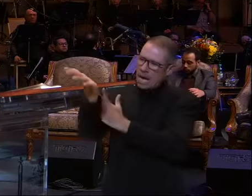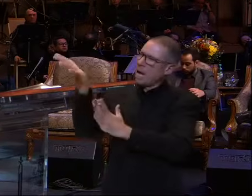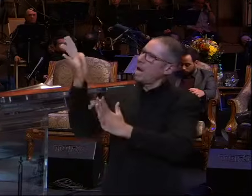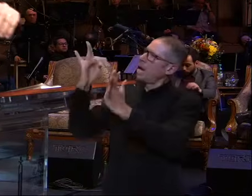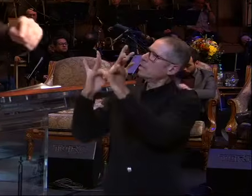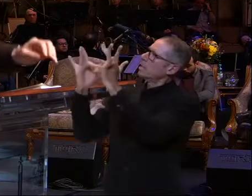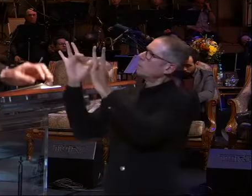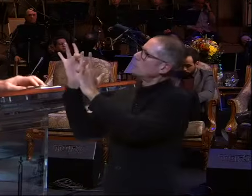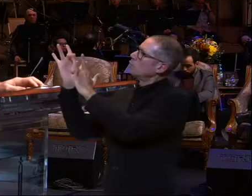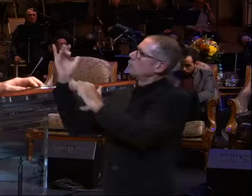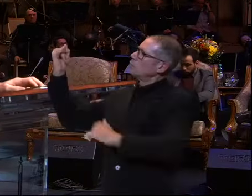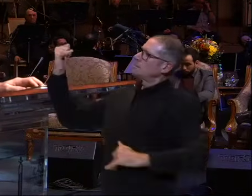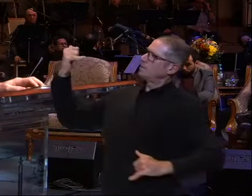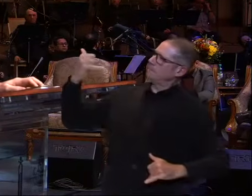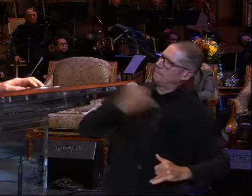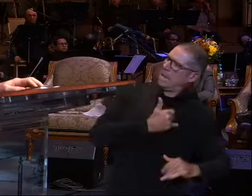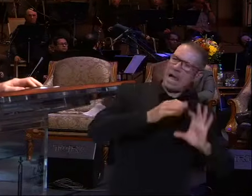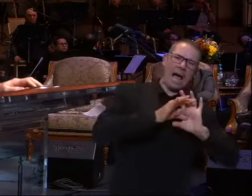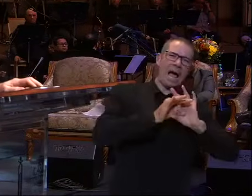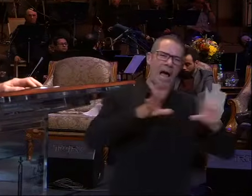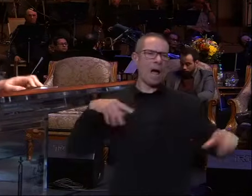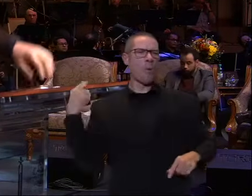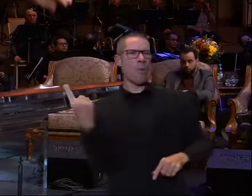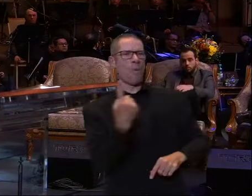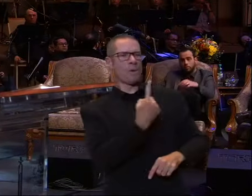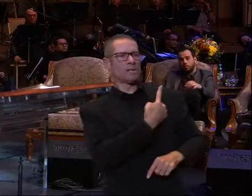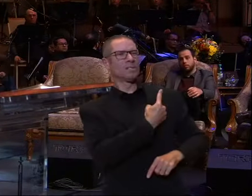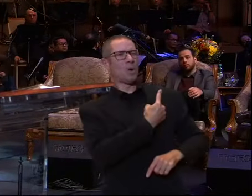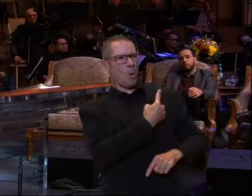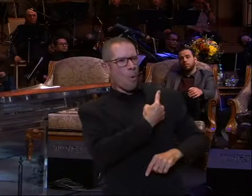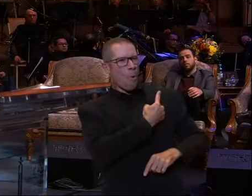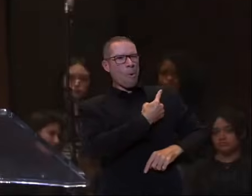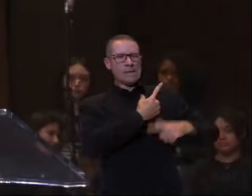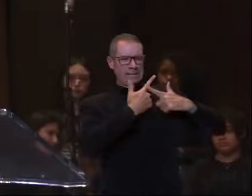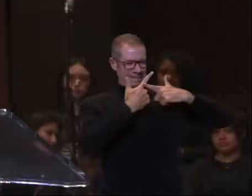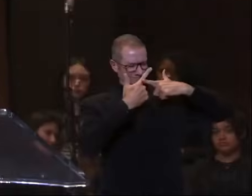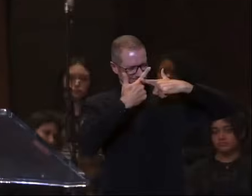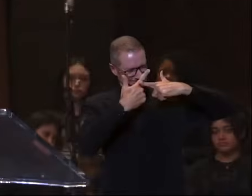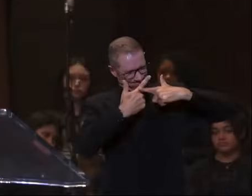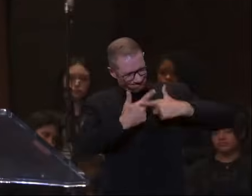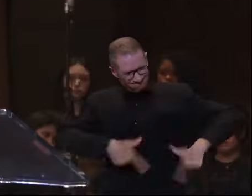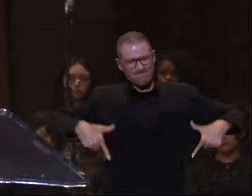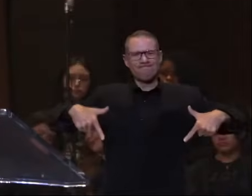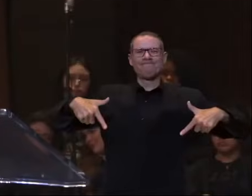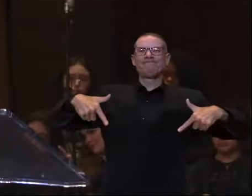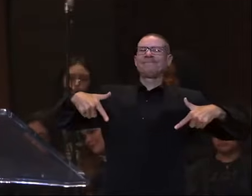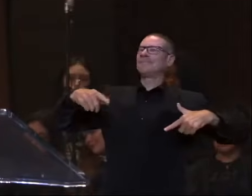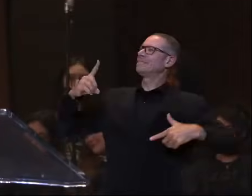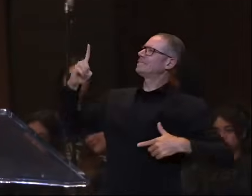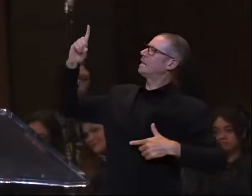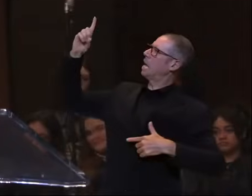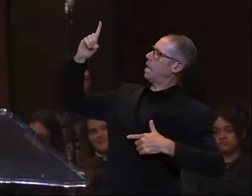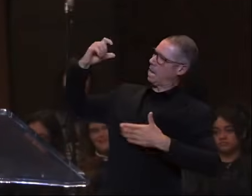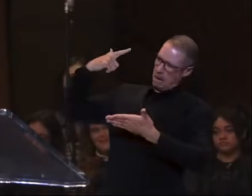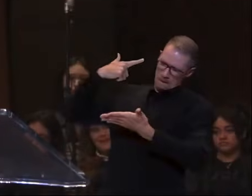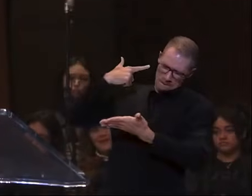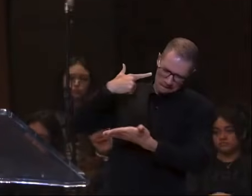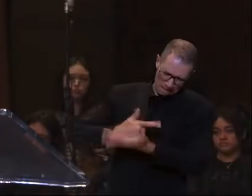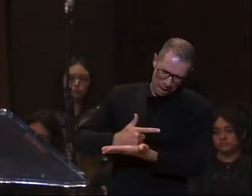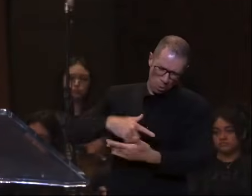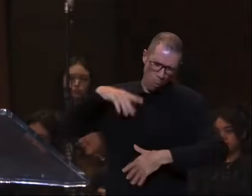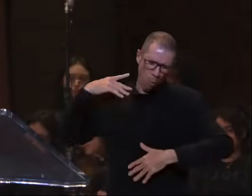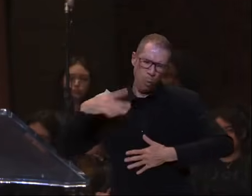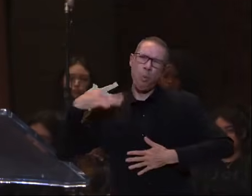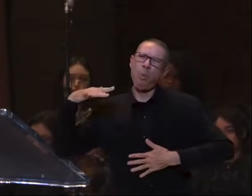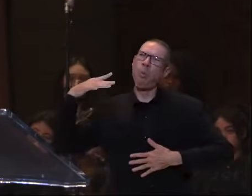para nos libertar. Nós fomos remidos. Ele pagou um alto